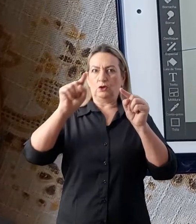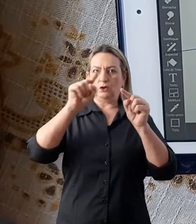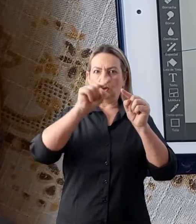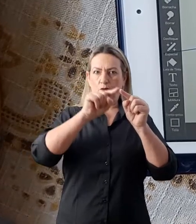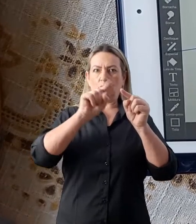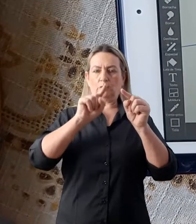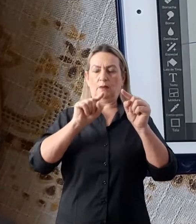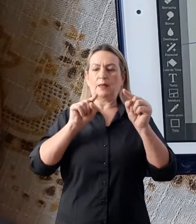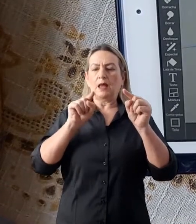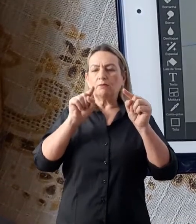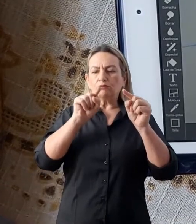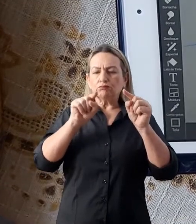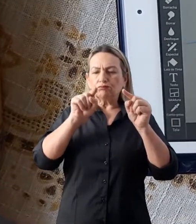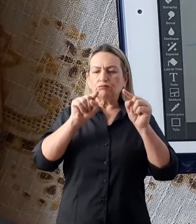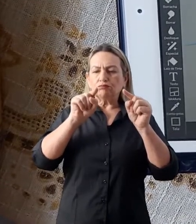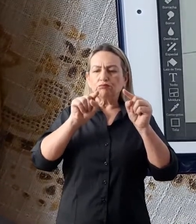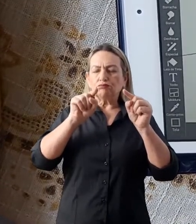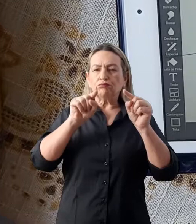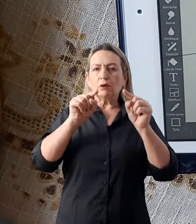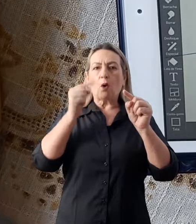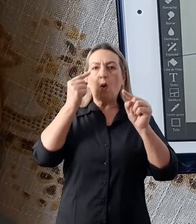um olho no centro.